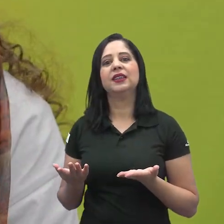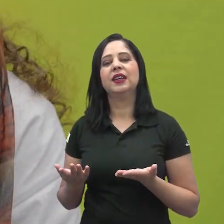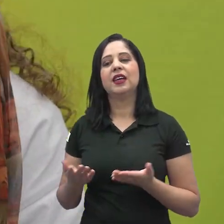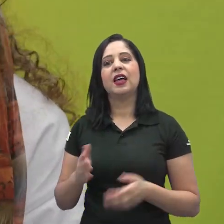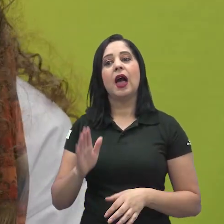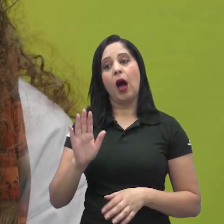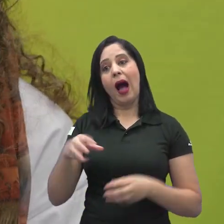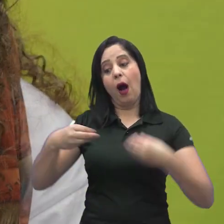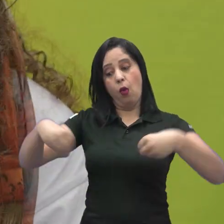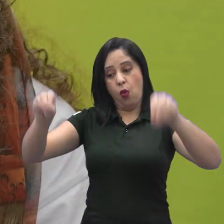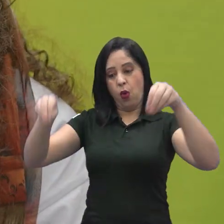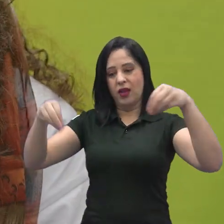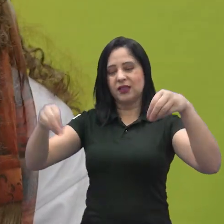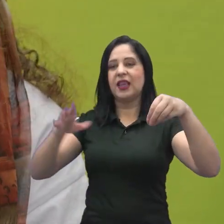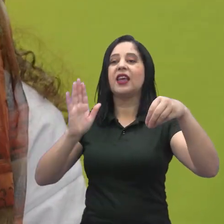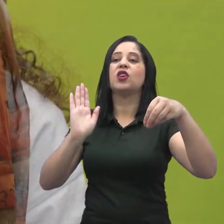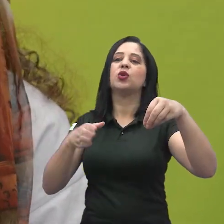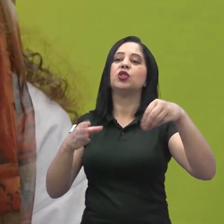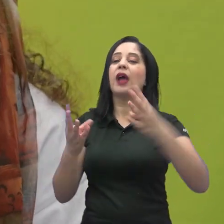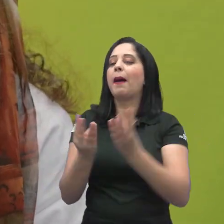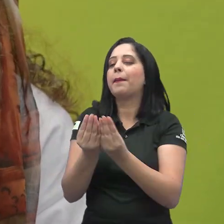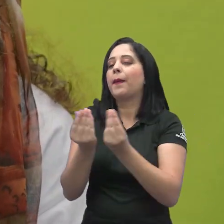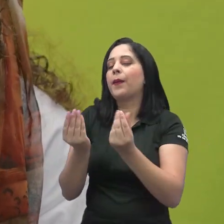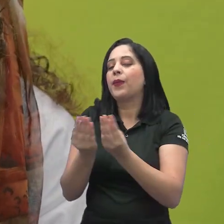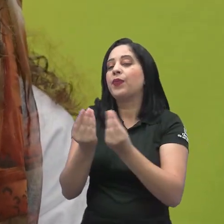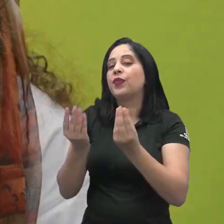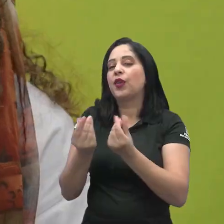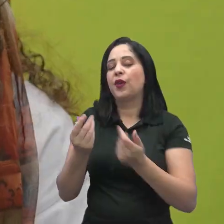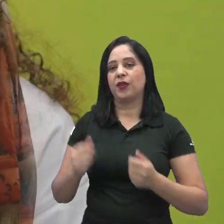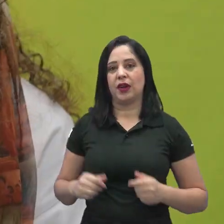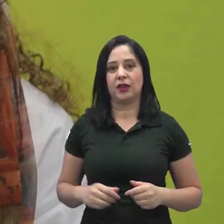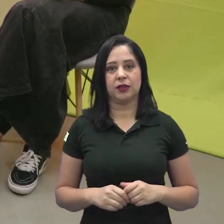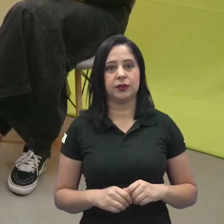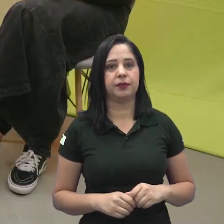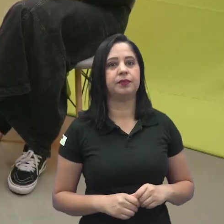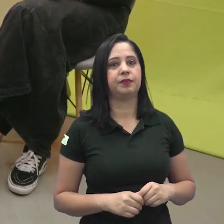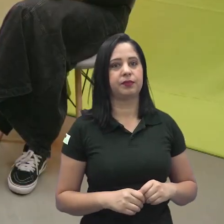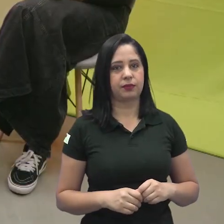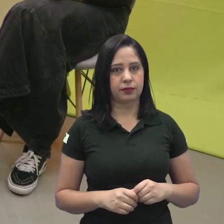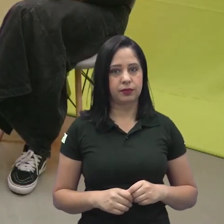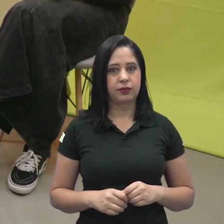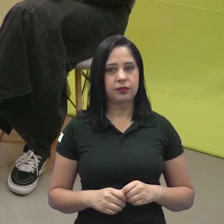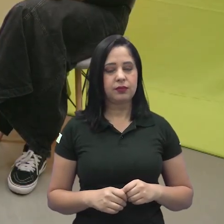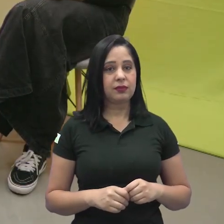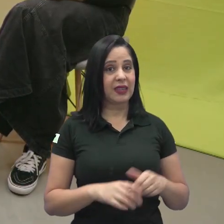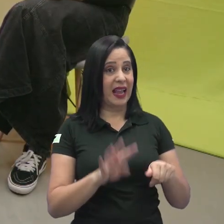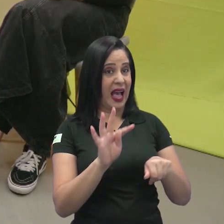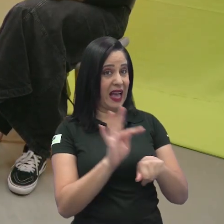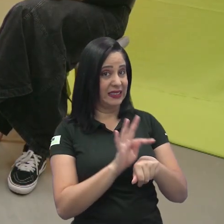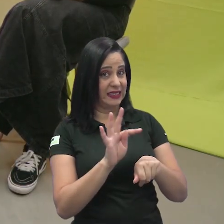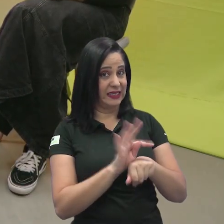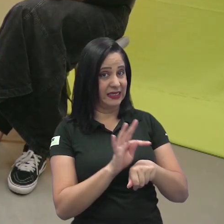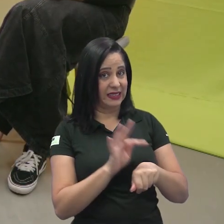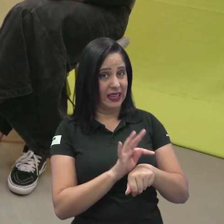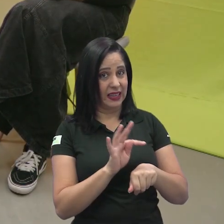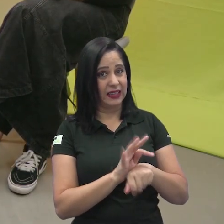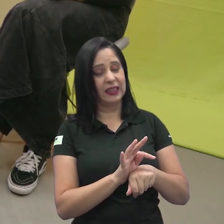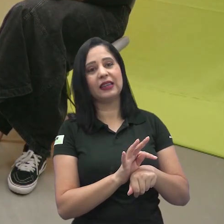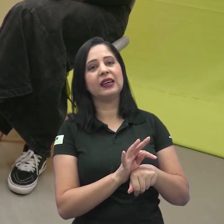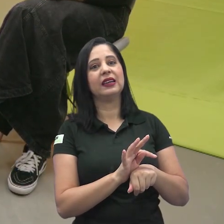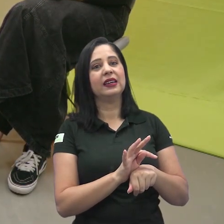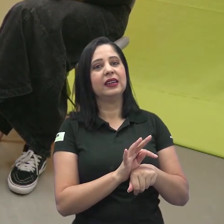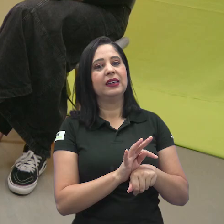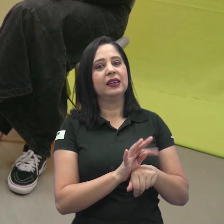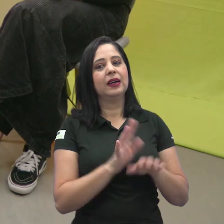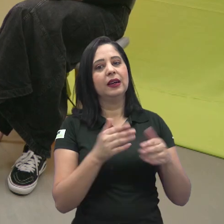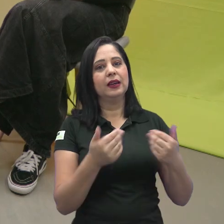ele já é mais frágil, né? Então, ele acaba ficando mais batido primeiro. E essa técnica, ela consiste em, como você falou, desfiar